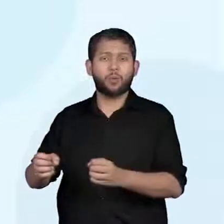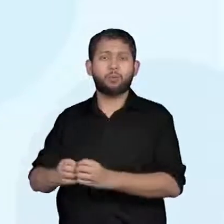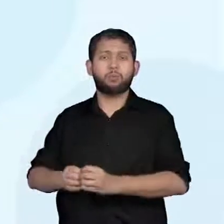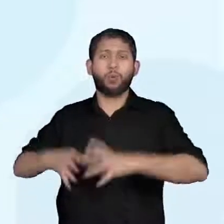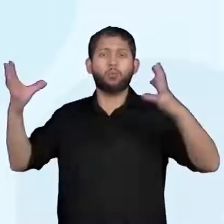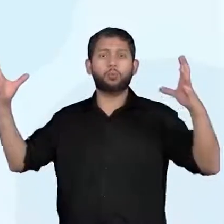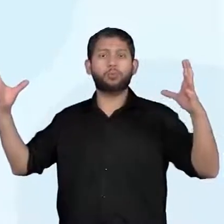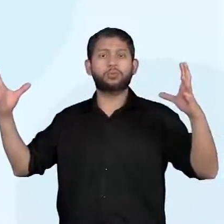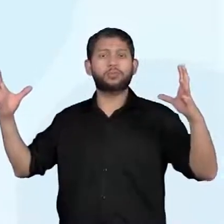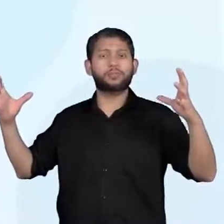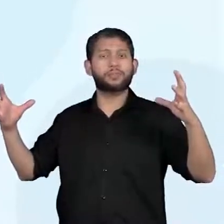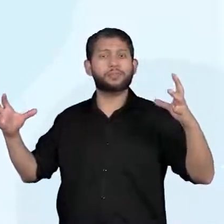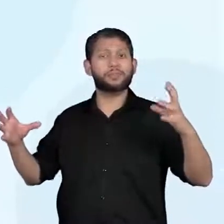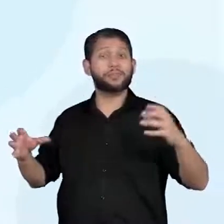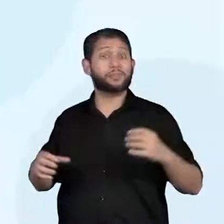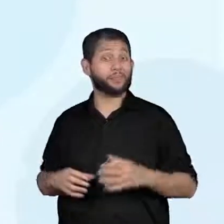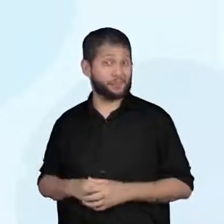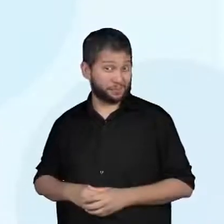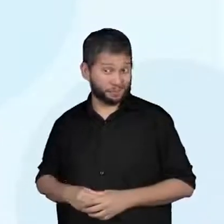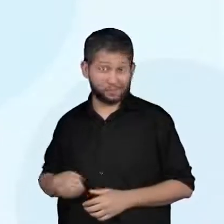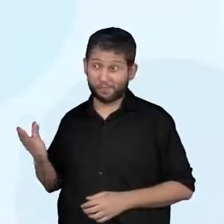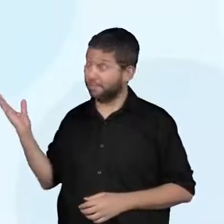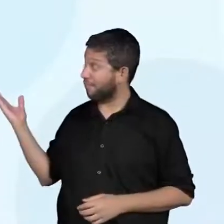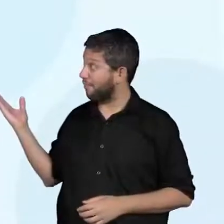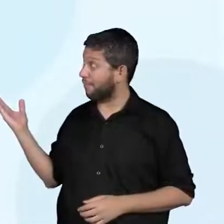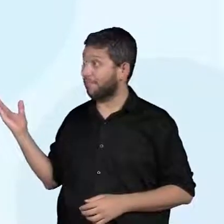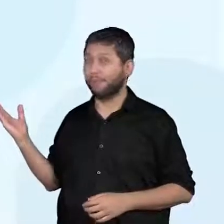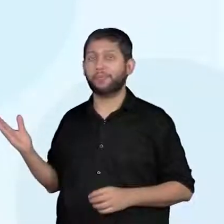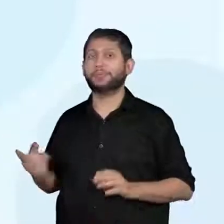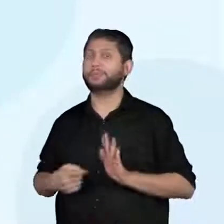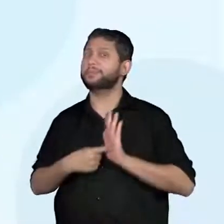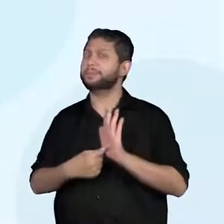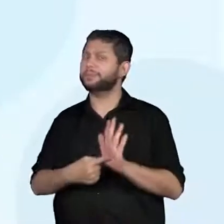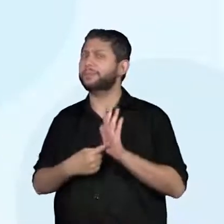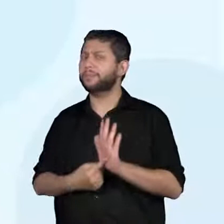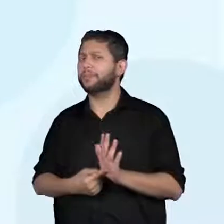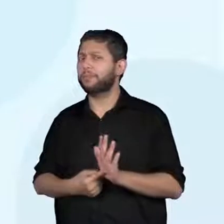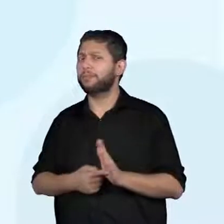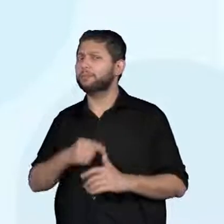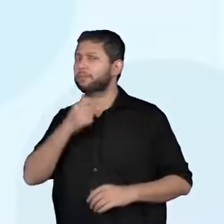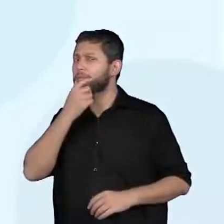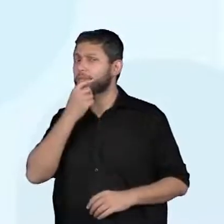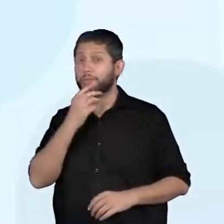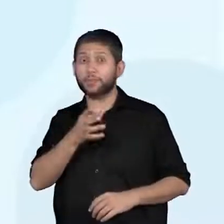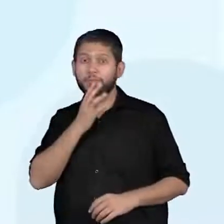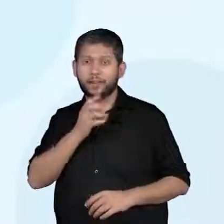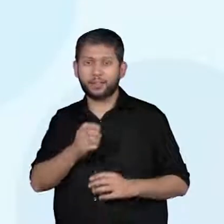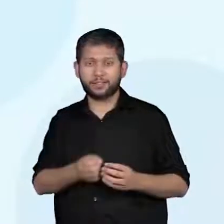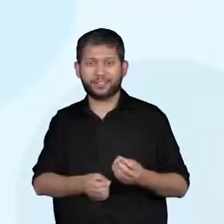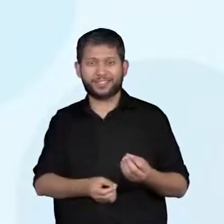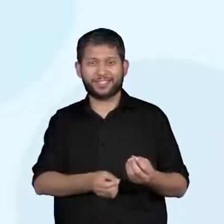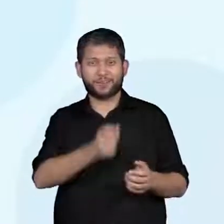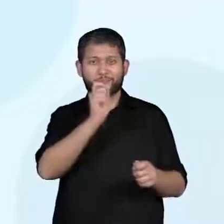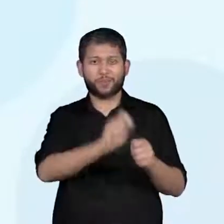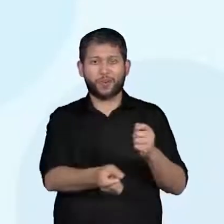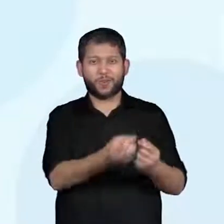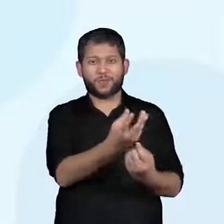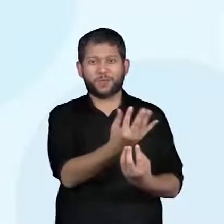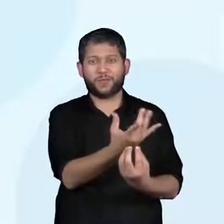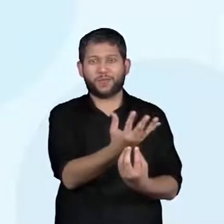tchim! Bum! Esse som aqui nós ouvimos semana passada. Era o som de uma bomba, hein? Mas,